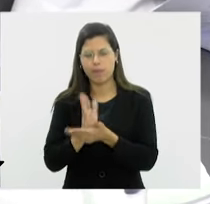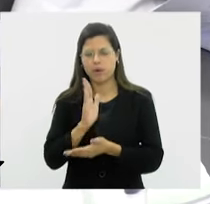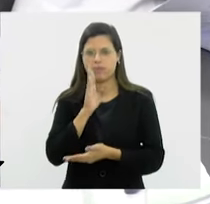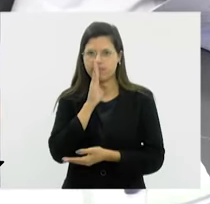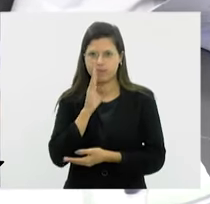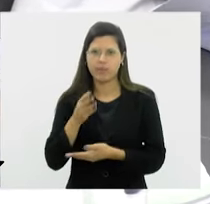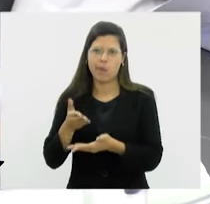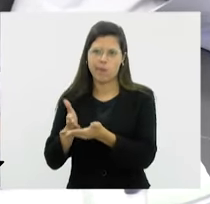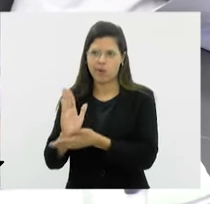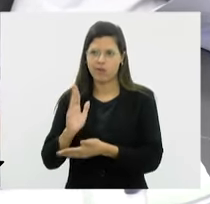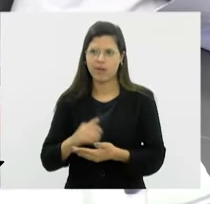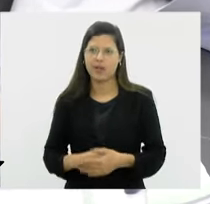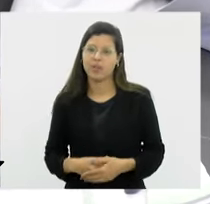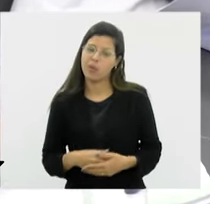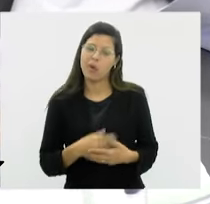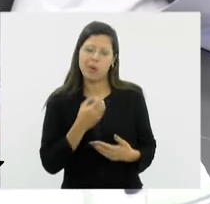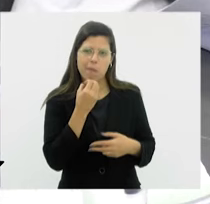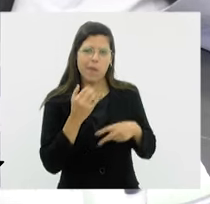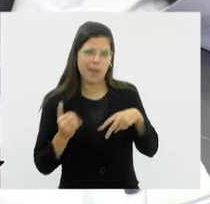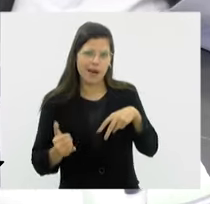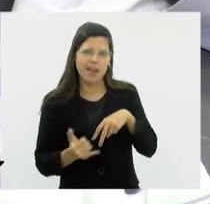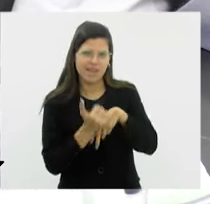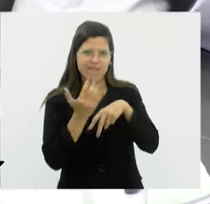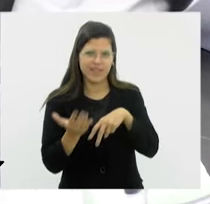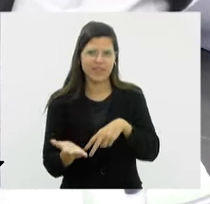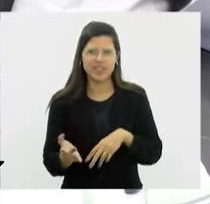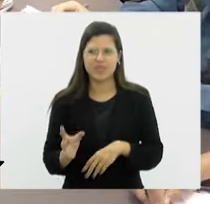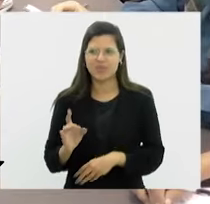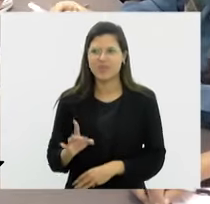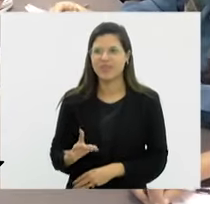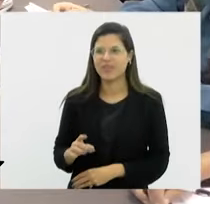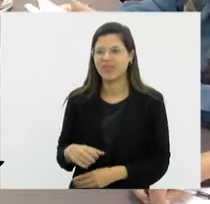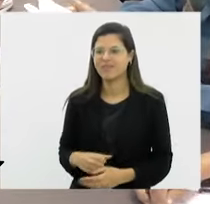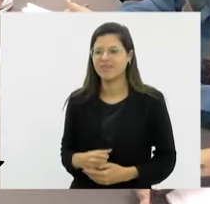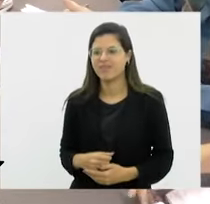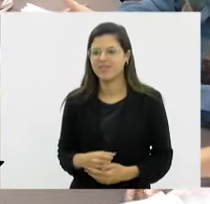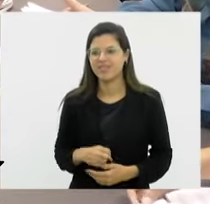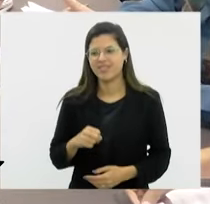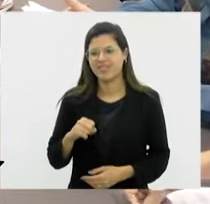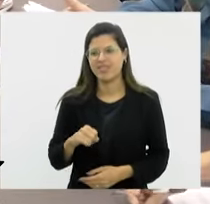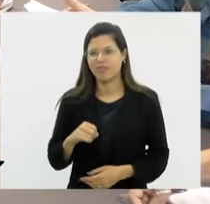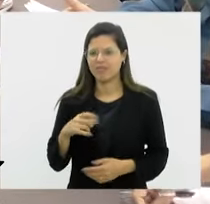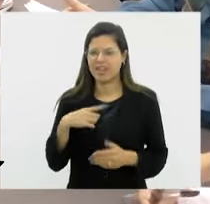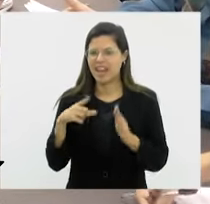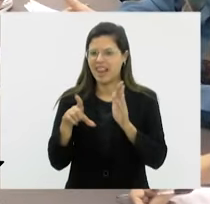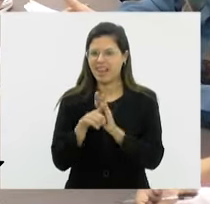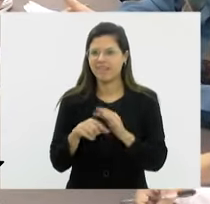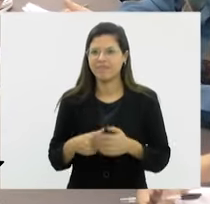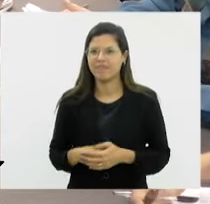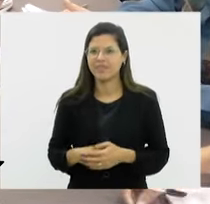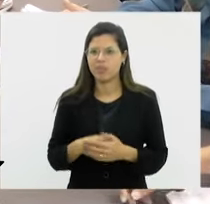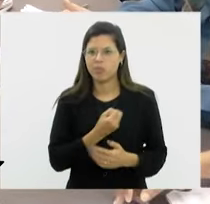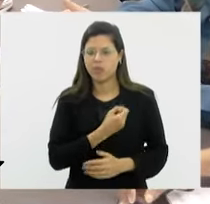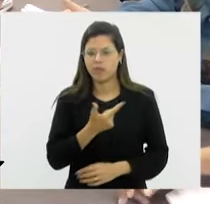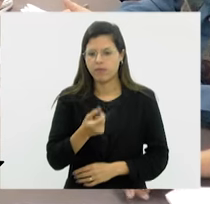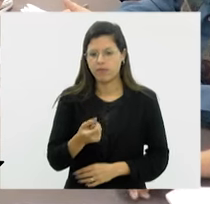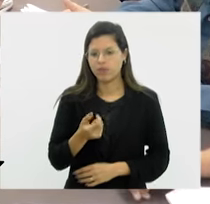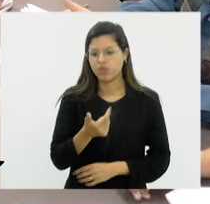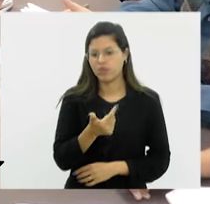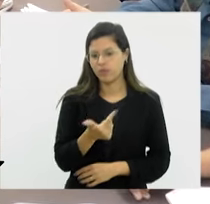Ainda bem que ele é vítima, porque se fosse ele algoz, já está com a Maria Batem, senhor. 20 da pauta, projeto de